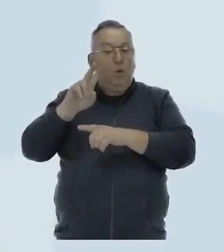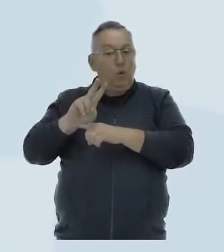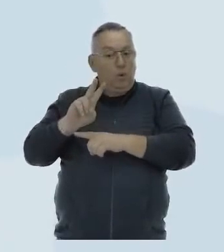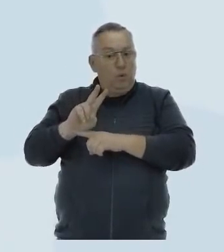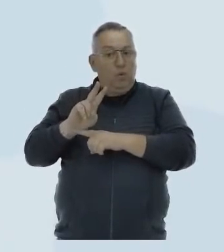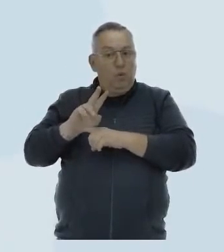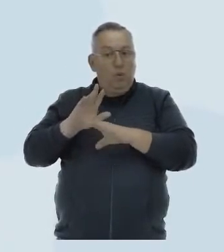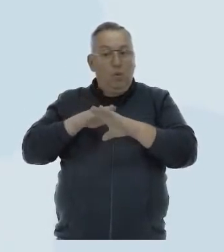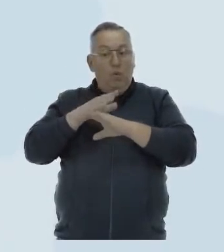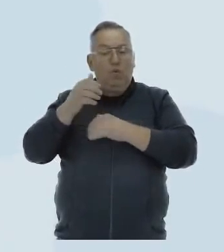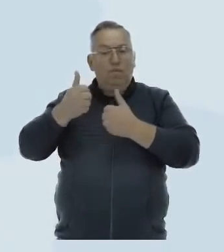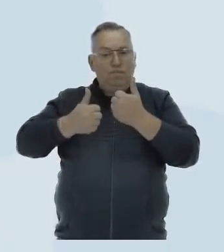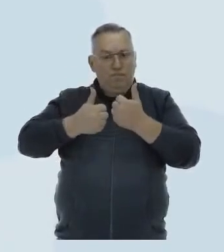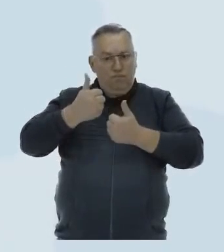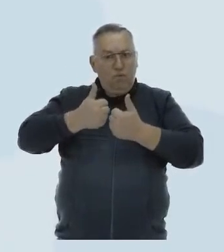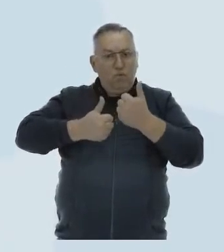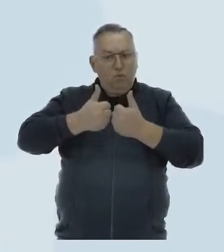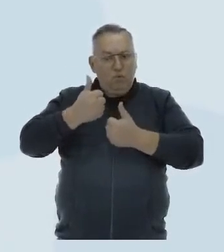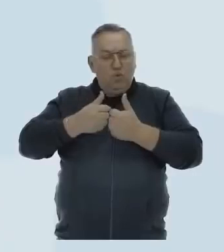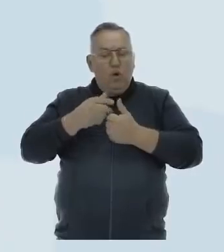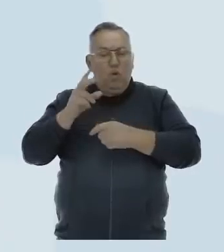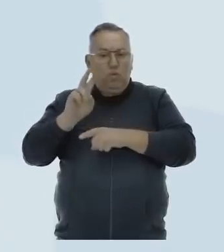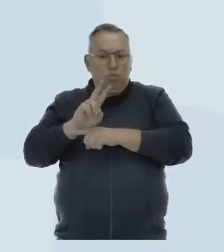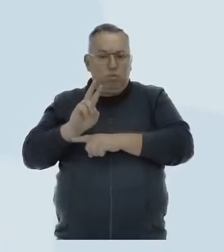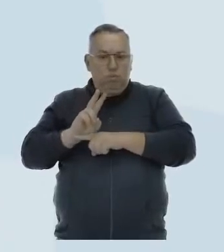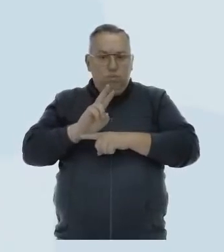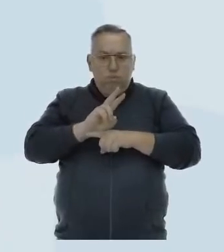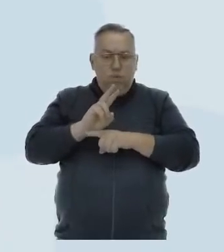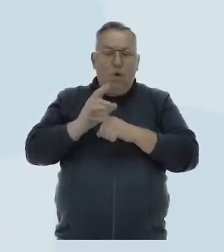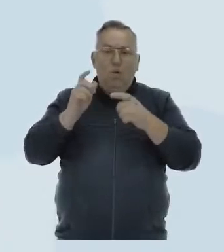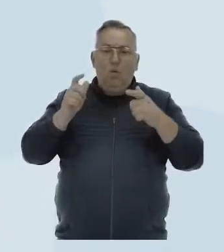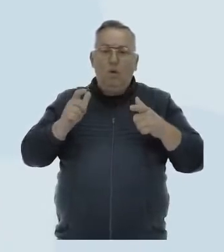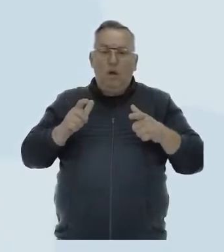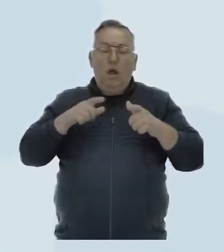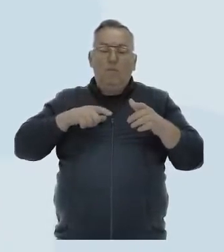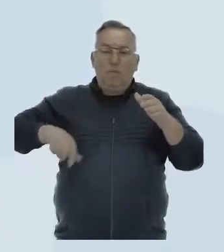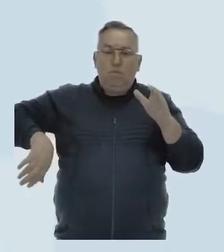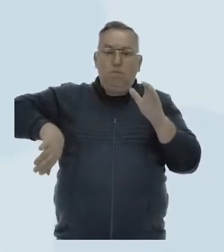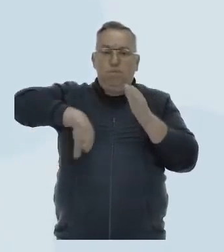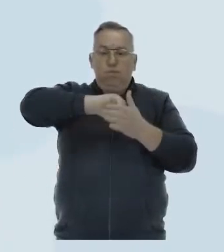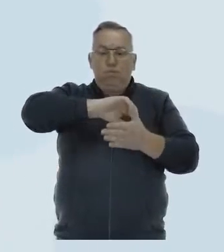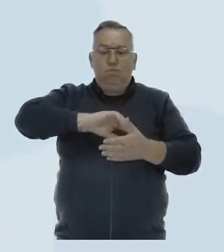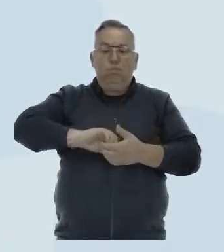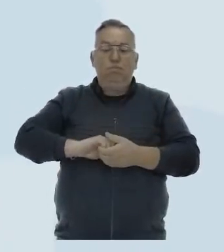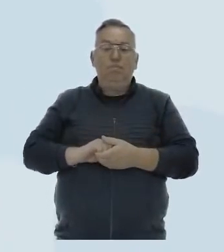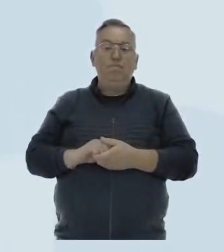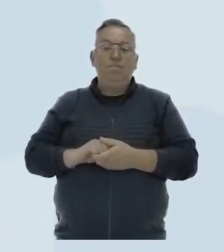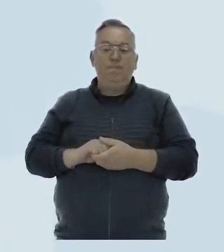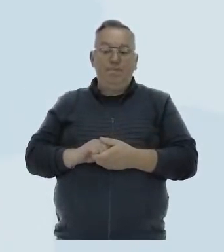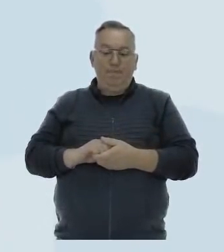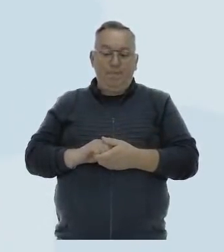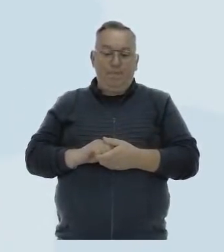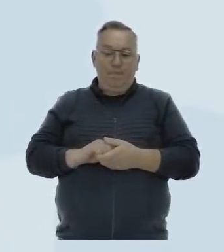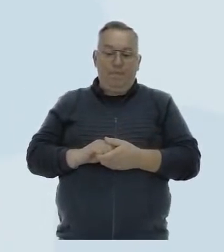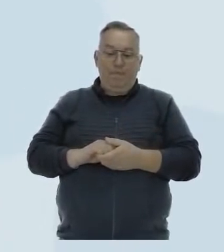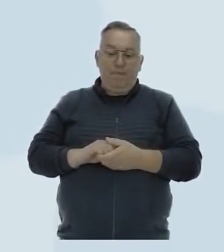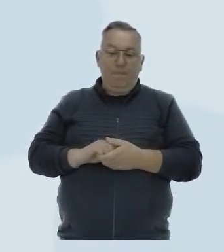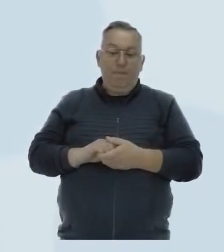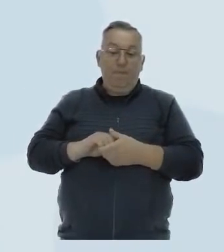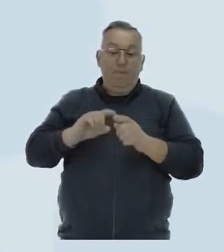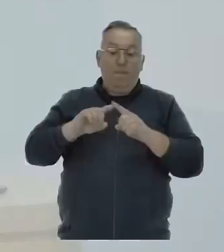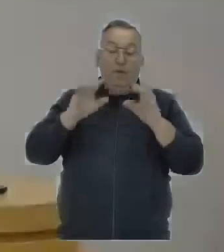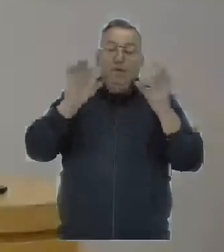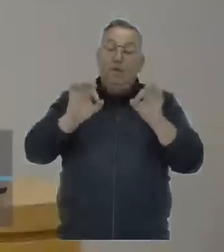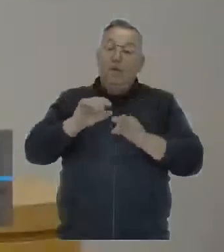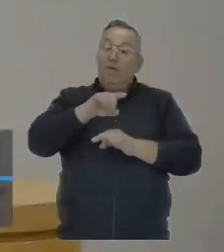Quando vai jogar, etc., se proteger, tá bom? É um lugar que não é muito legal quando toma pancada. Muito bem. Mas o ideal,